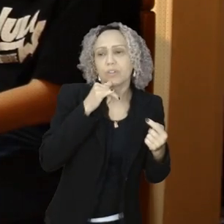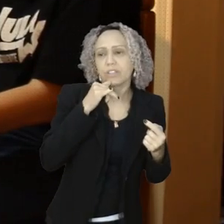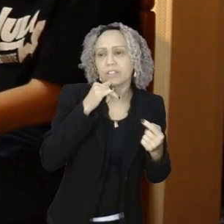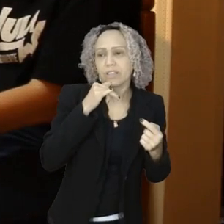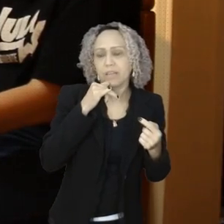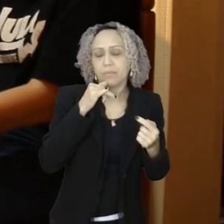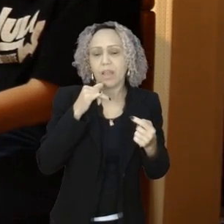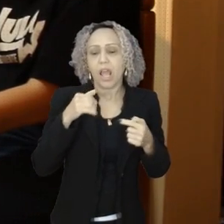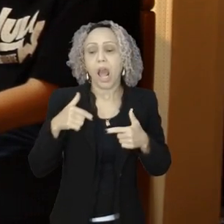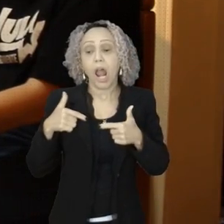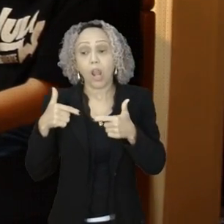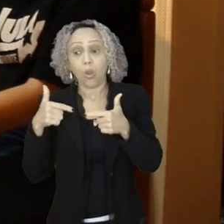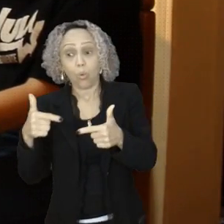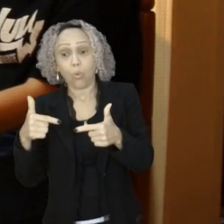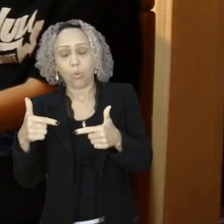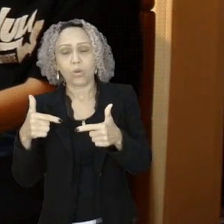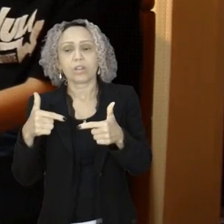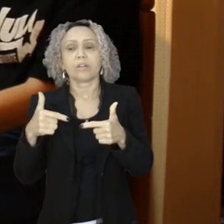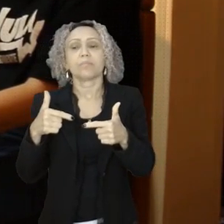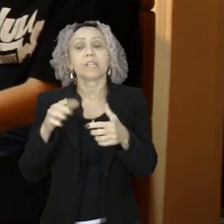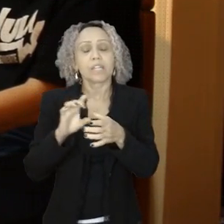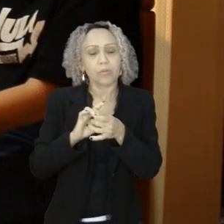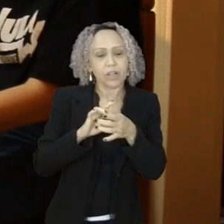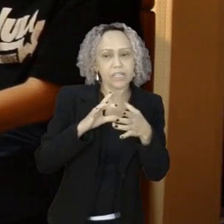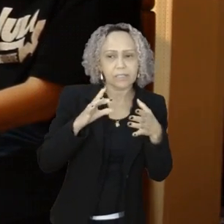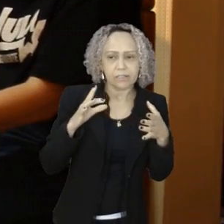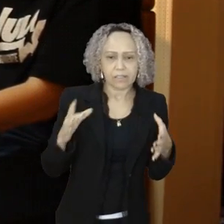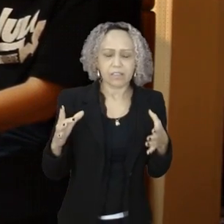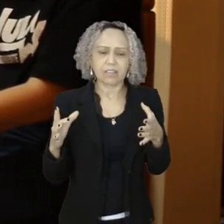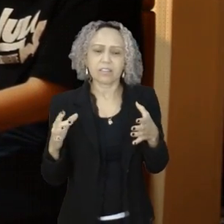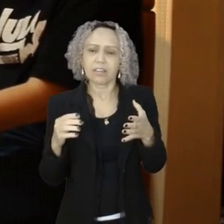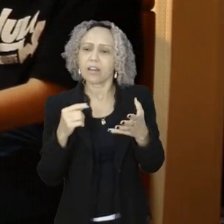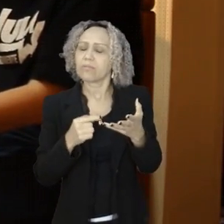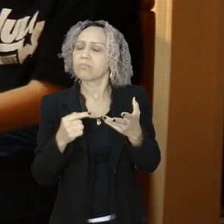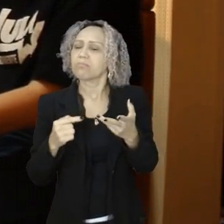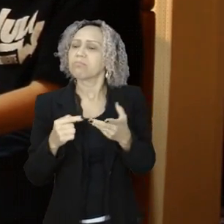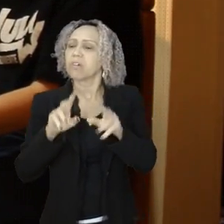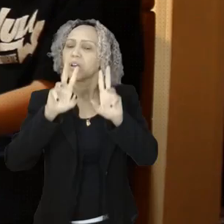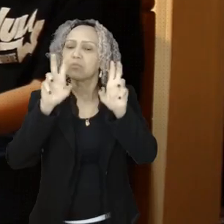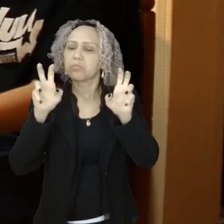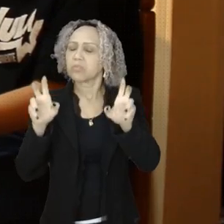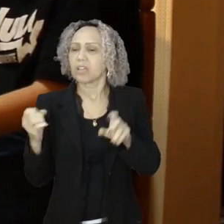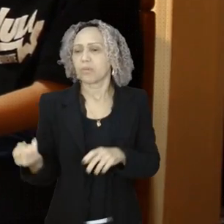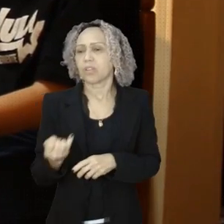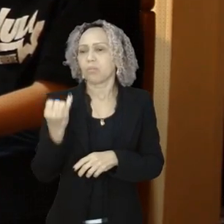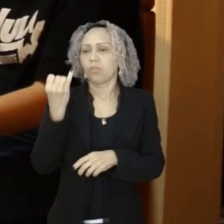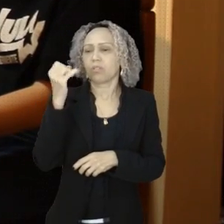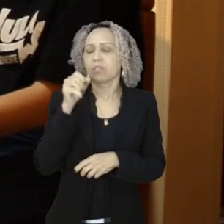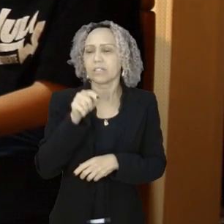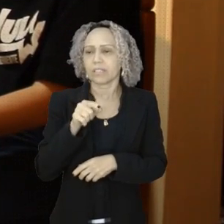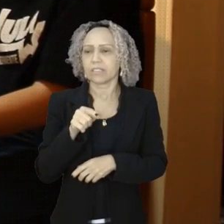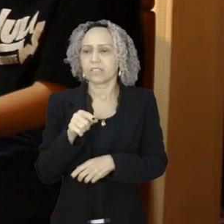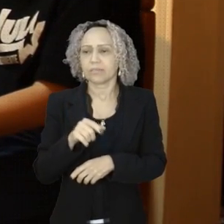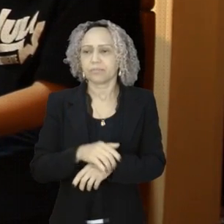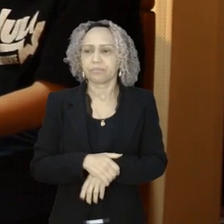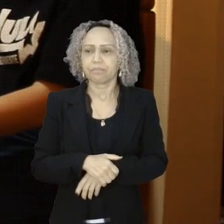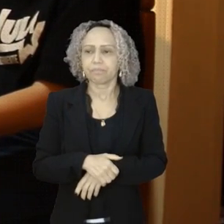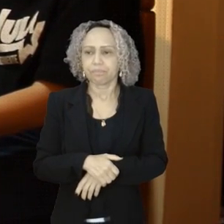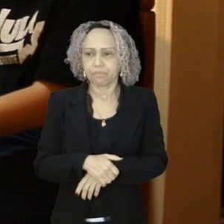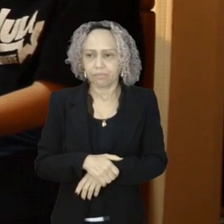todos os temas, né, que naquele tempo estavam brotando, assim, pulsando. Né,